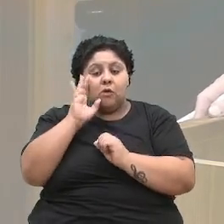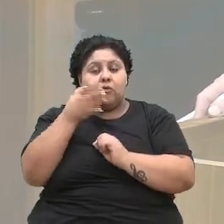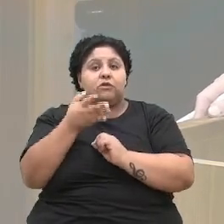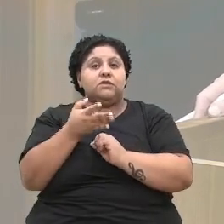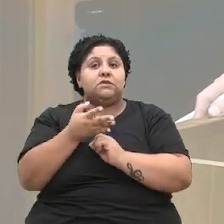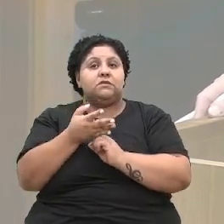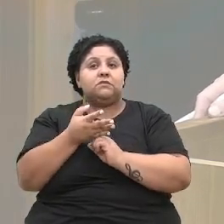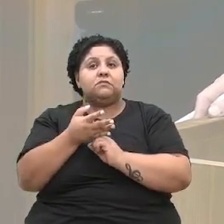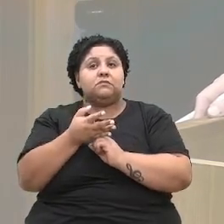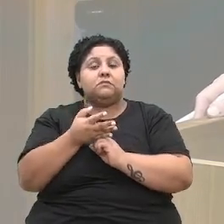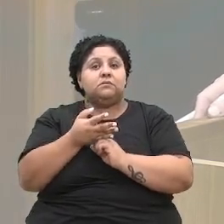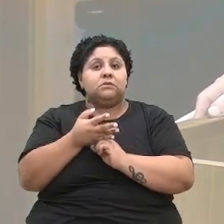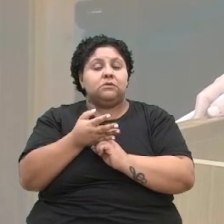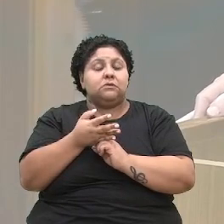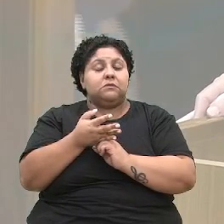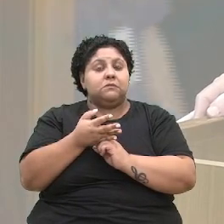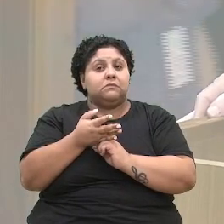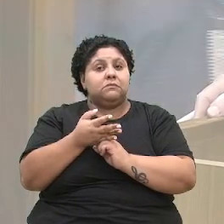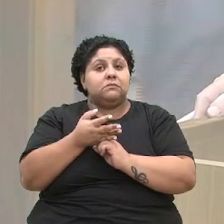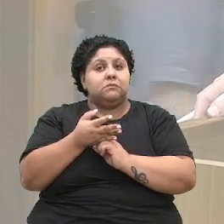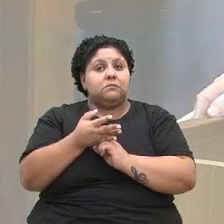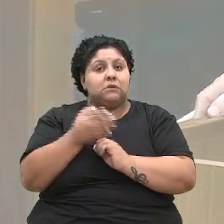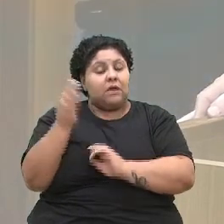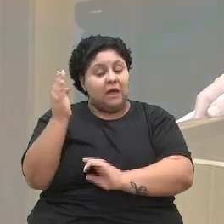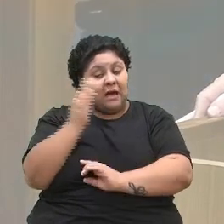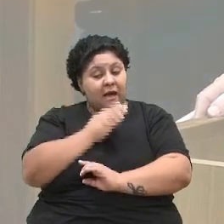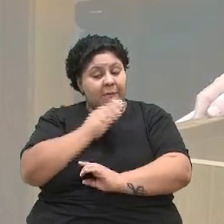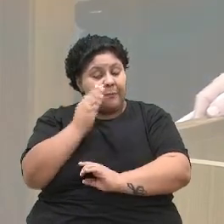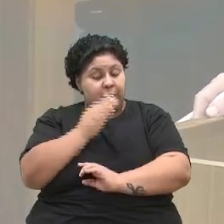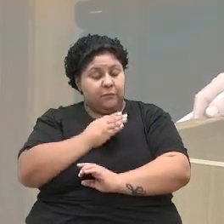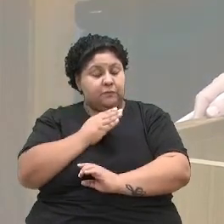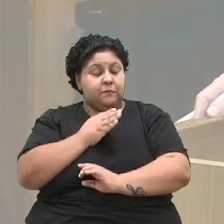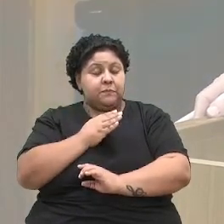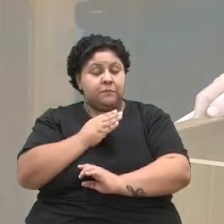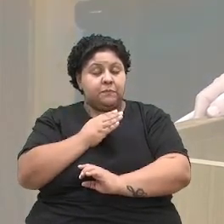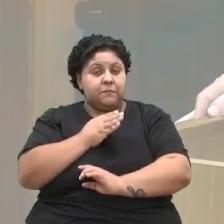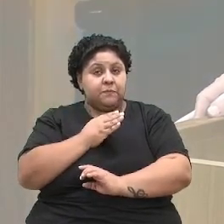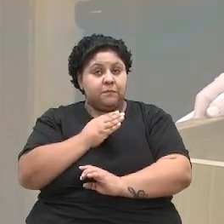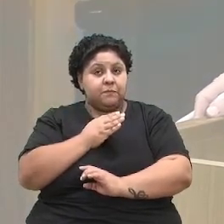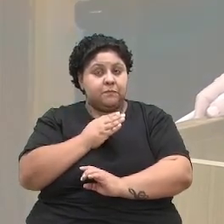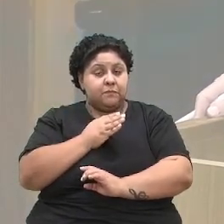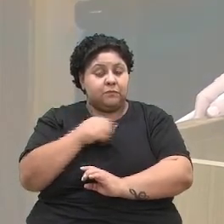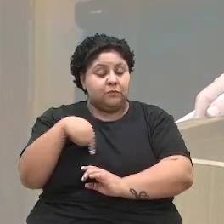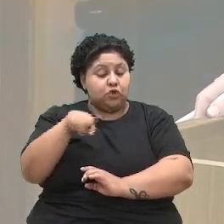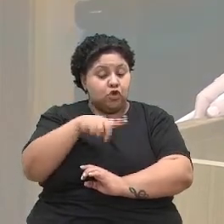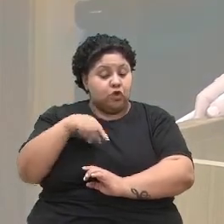forma mais emergencial, de uma forma aonde nós